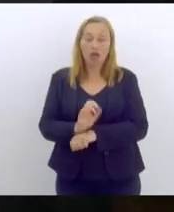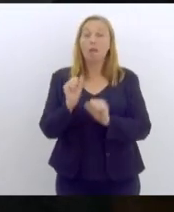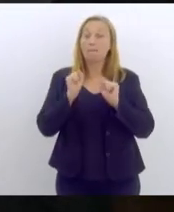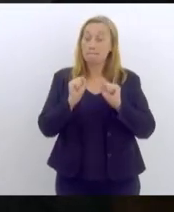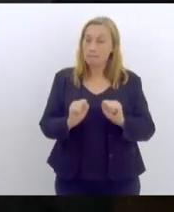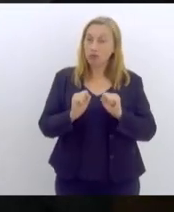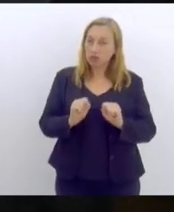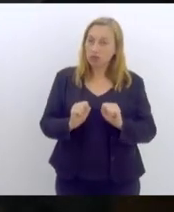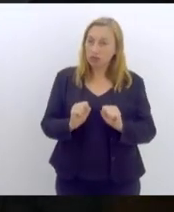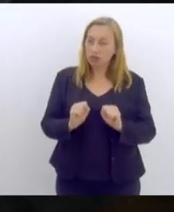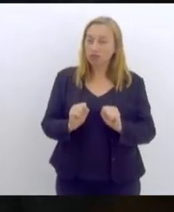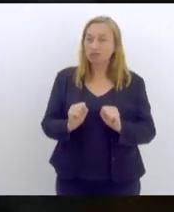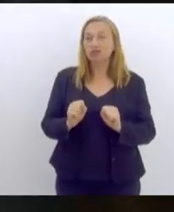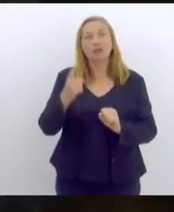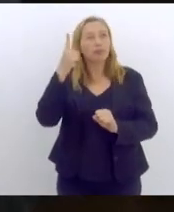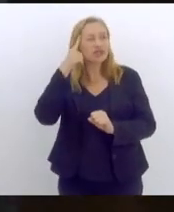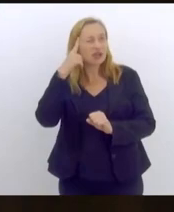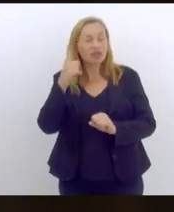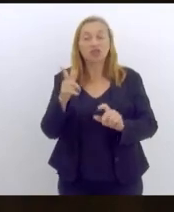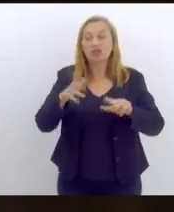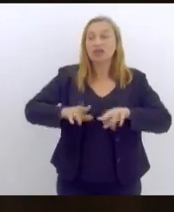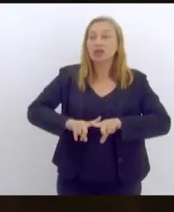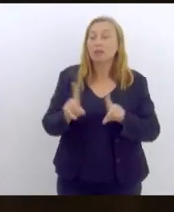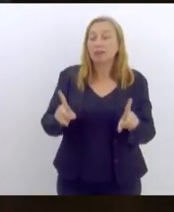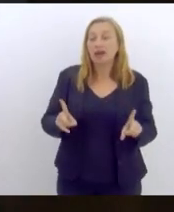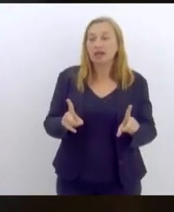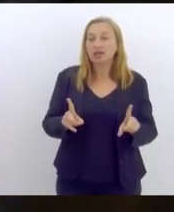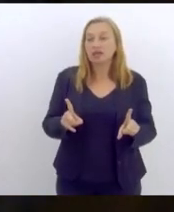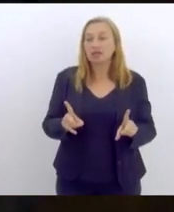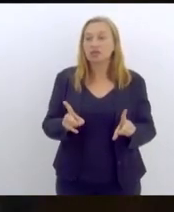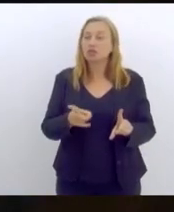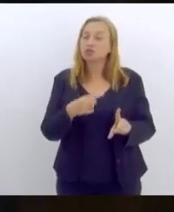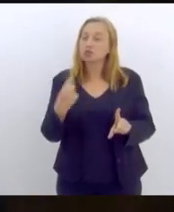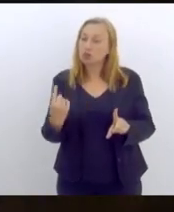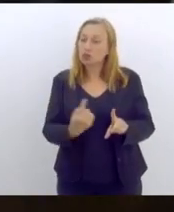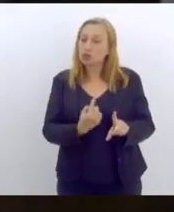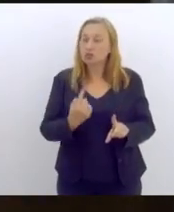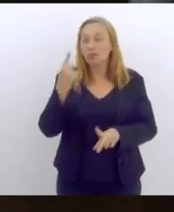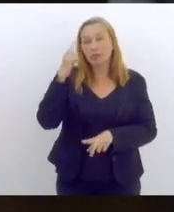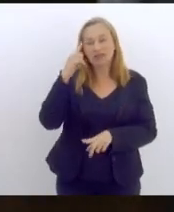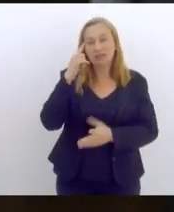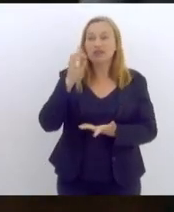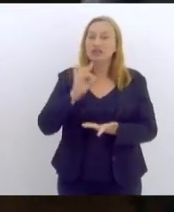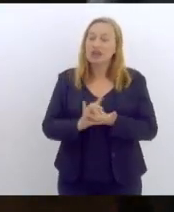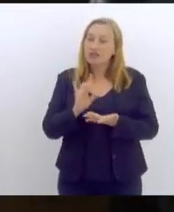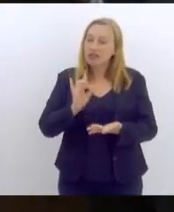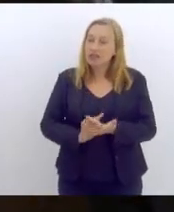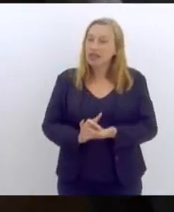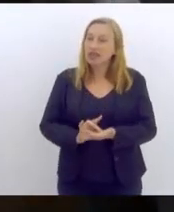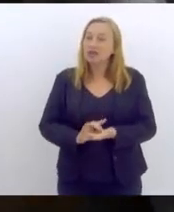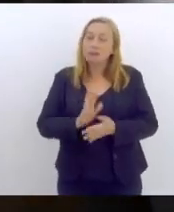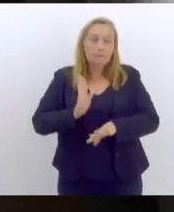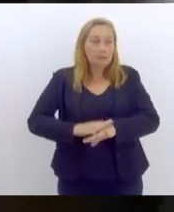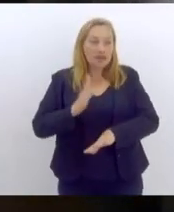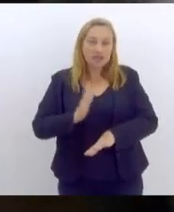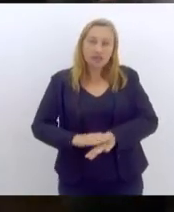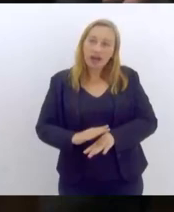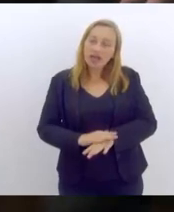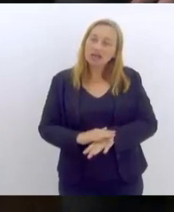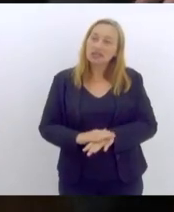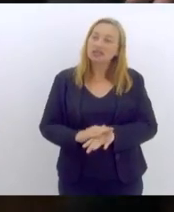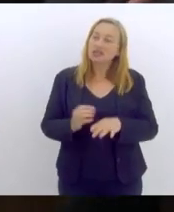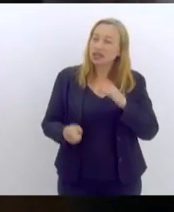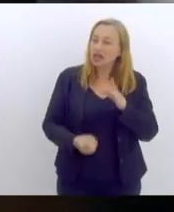ter divergências ideológicas, mas as nossas divergências, na verdade, são para cada vez mais